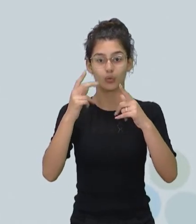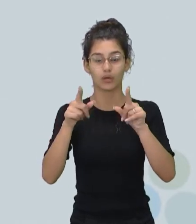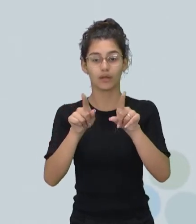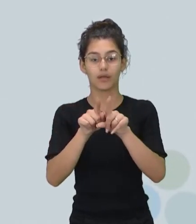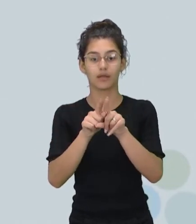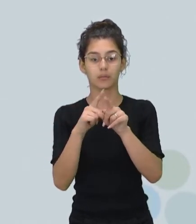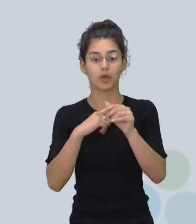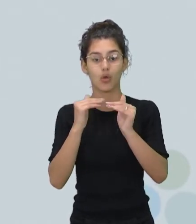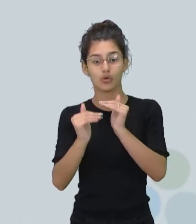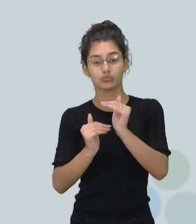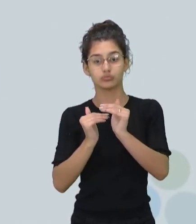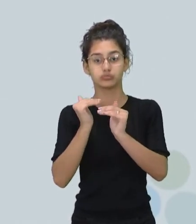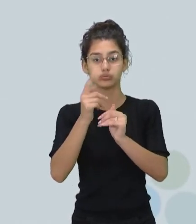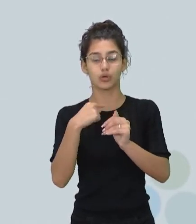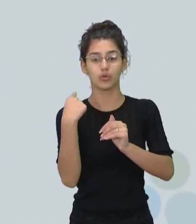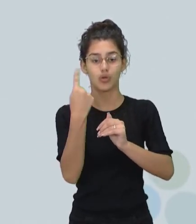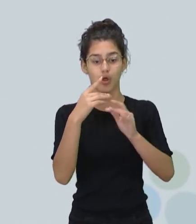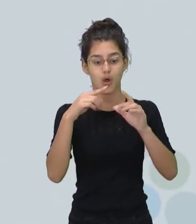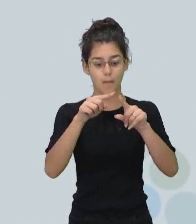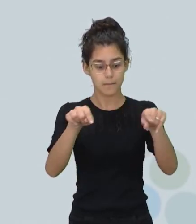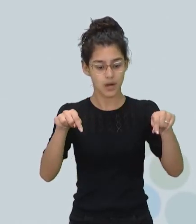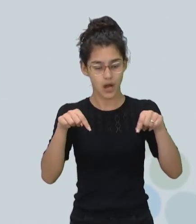temos o crescimento do nosso território.